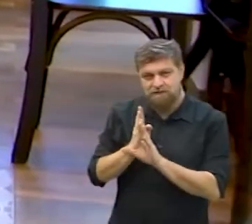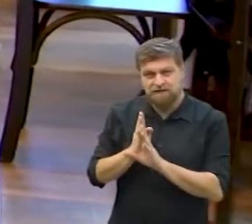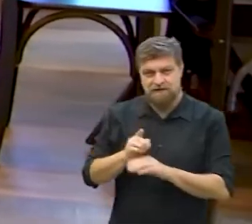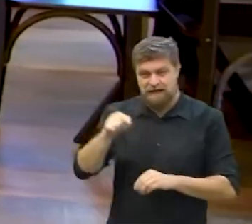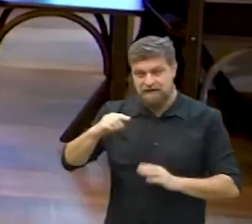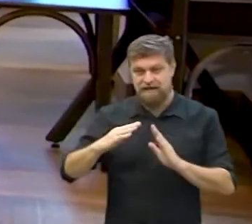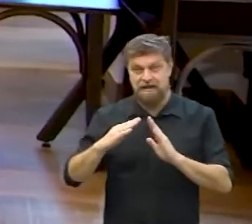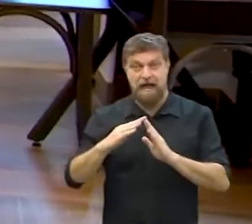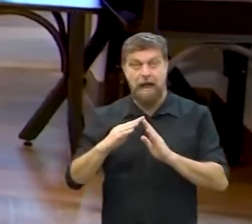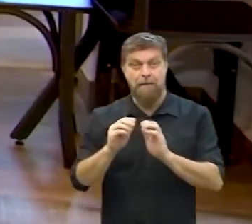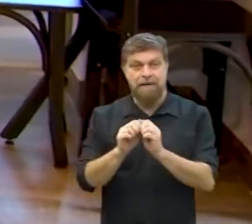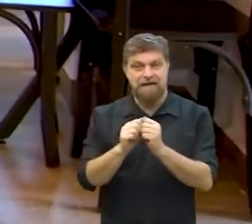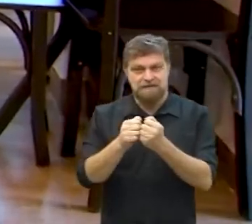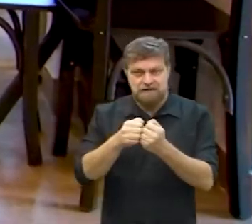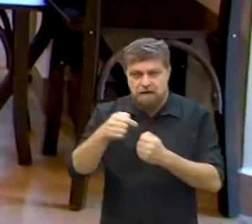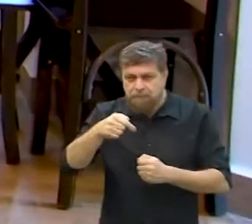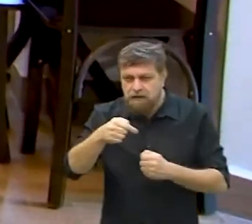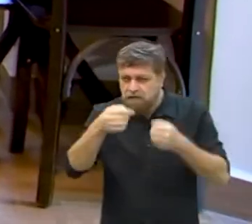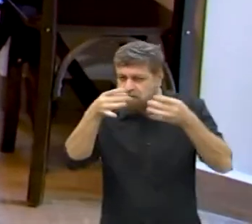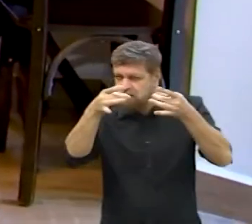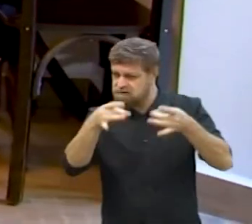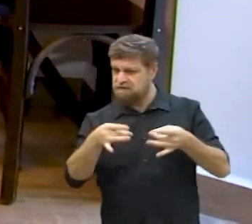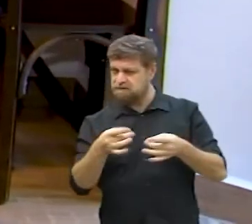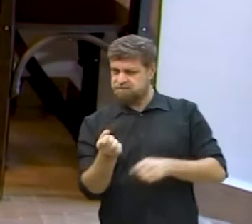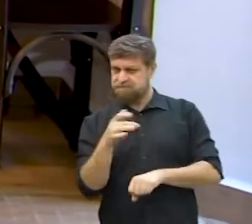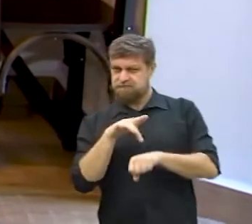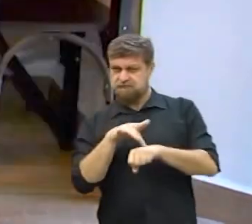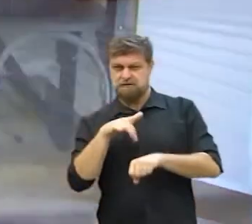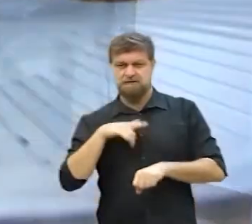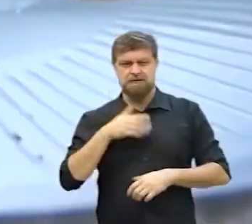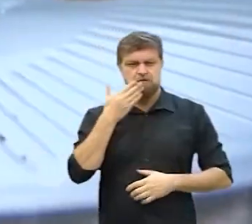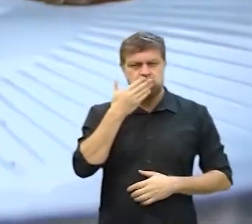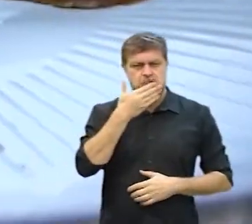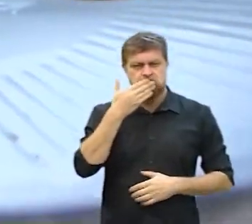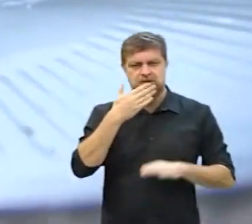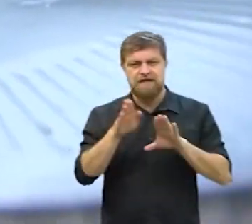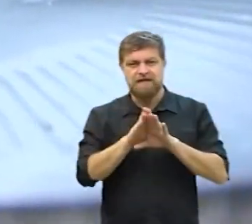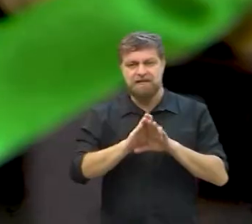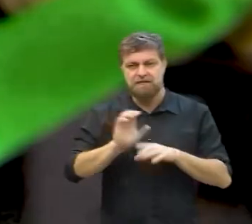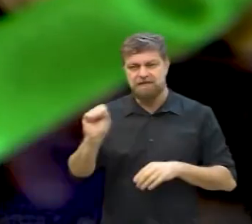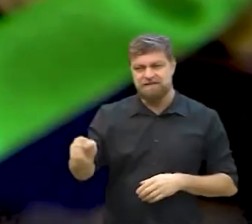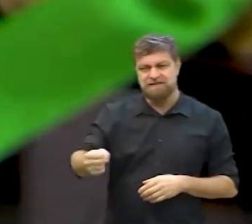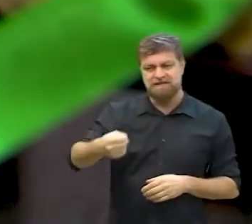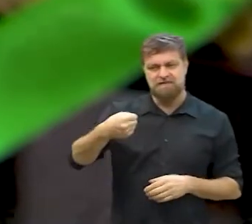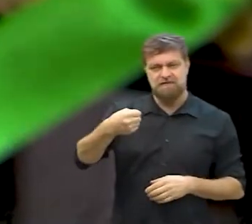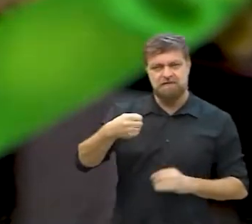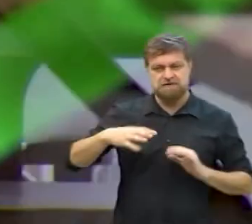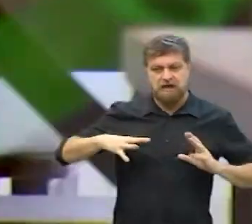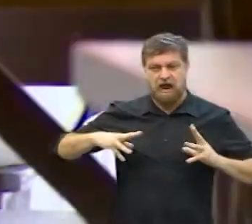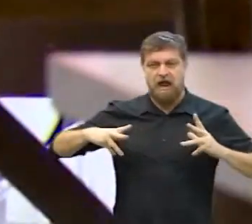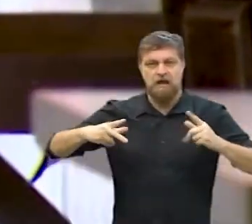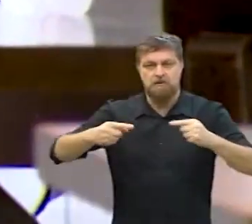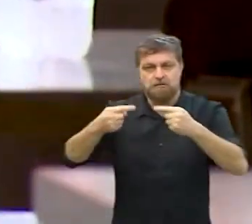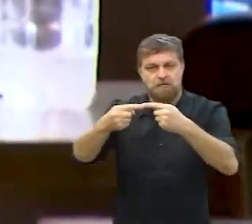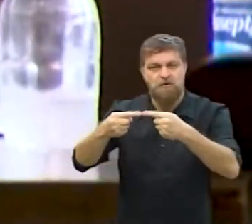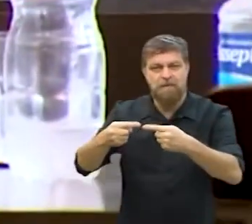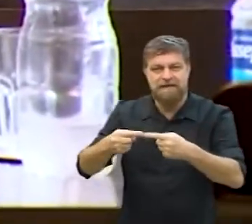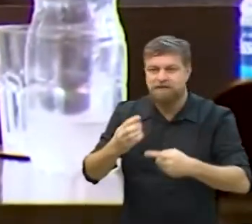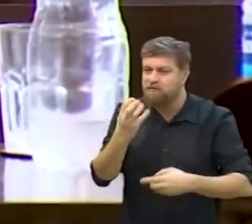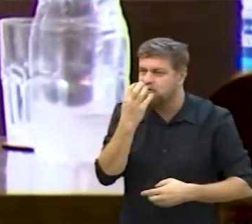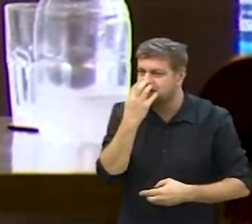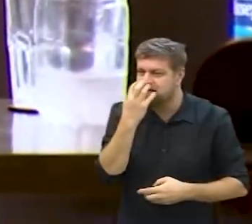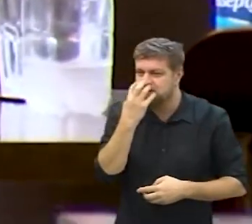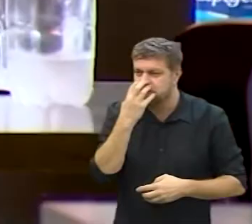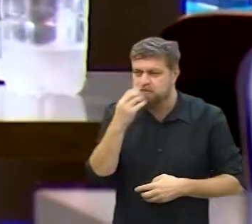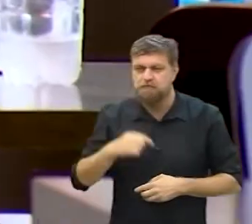descobrir o público-alvo desta padaria, é preciso observar os detalhes. Tem docinho e até cerveja, só que tudo para